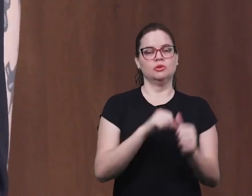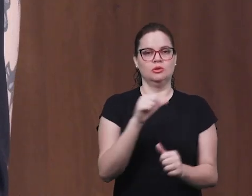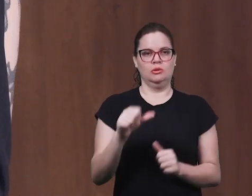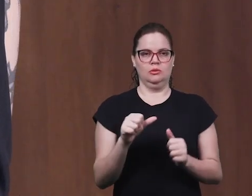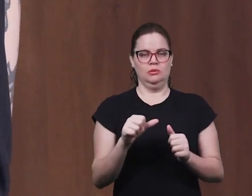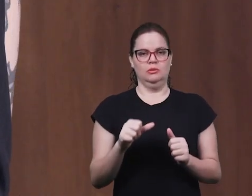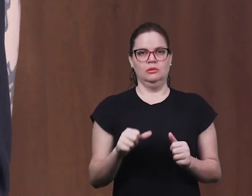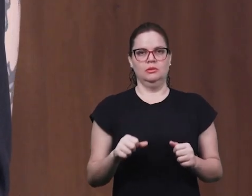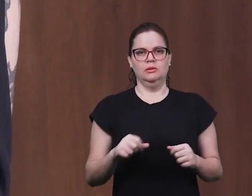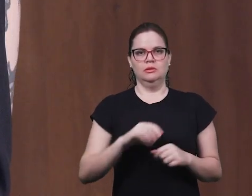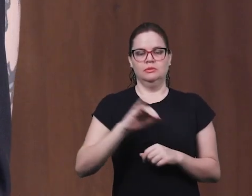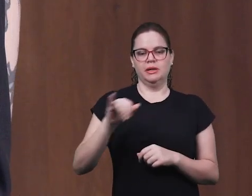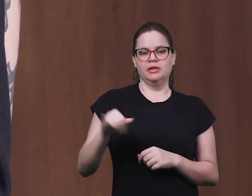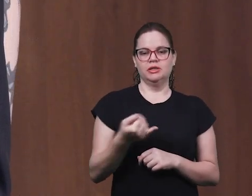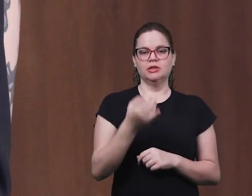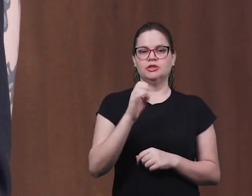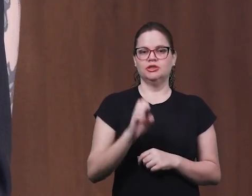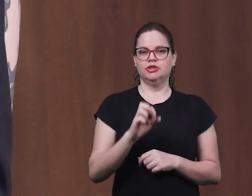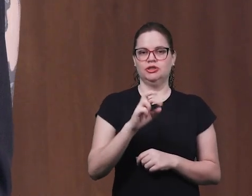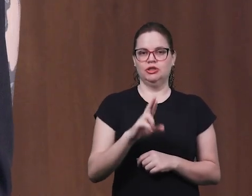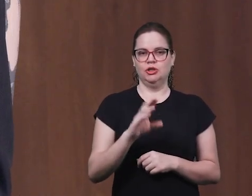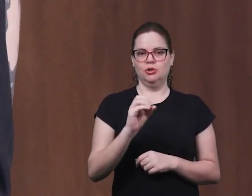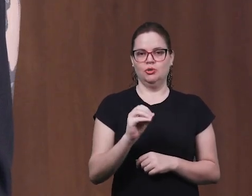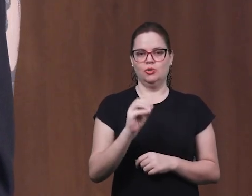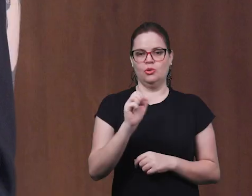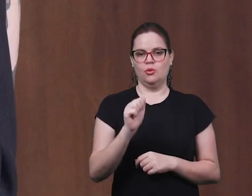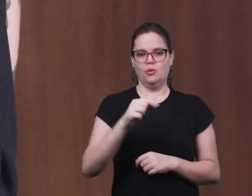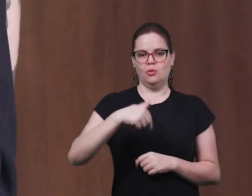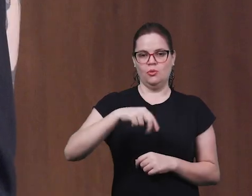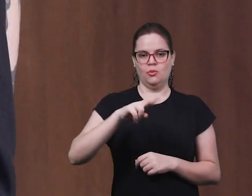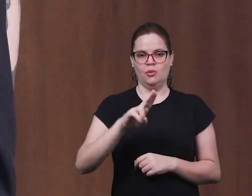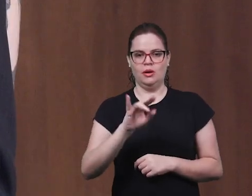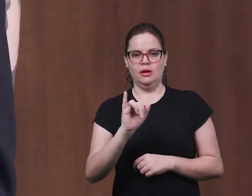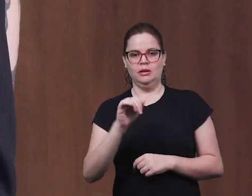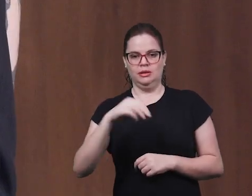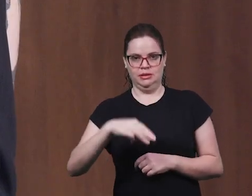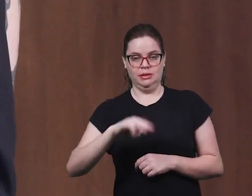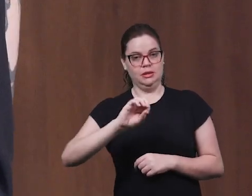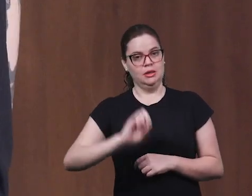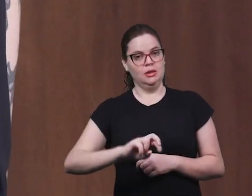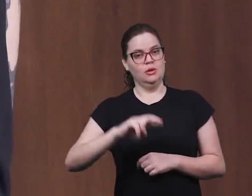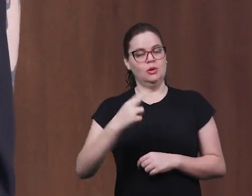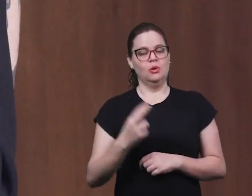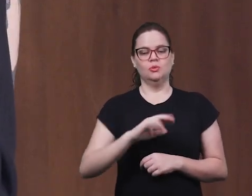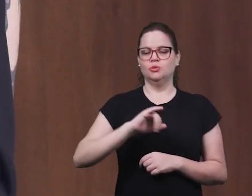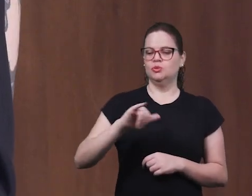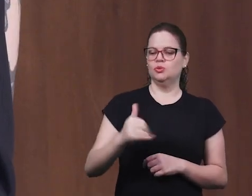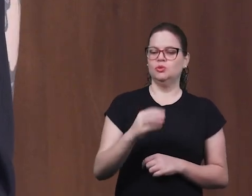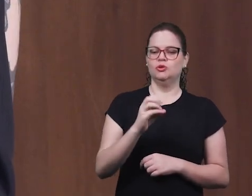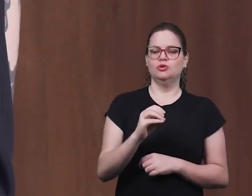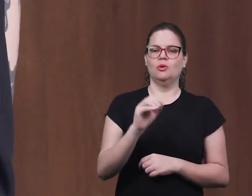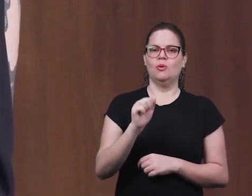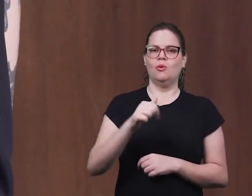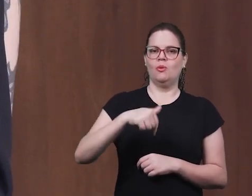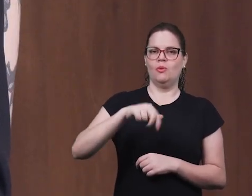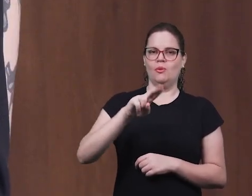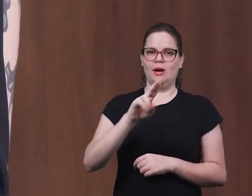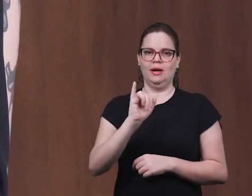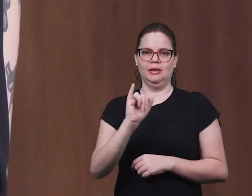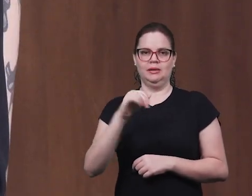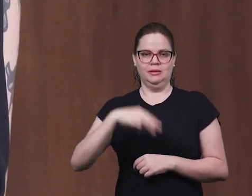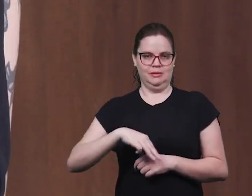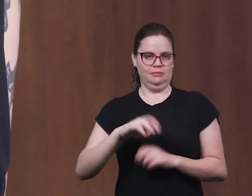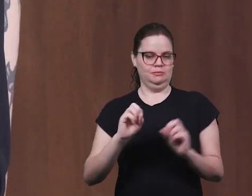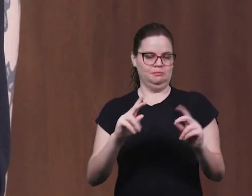para Jeoiaquim, ou Joaquim, dependendo da tradução da Bíblia. É a mesma coisa, né?